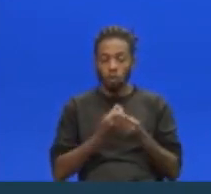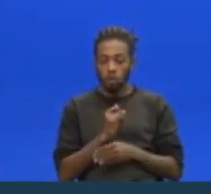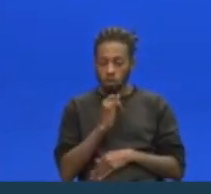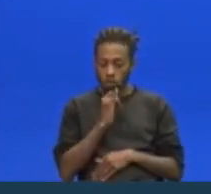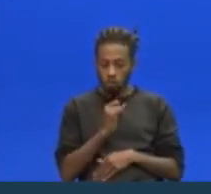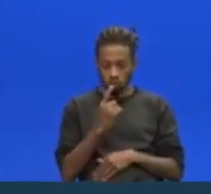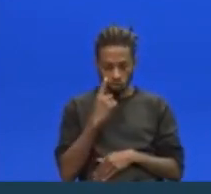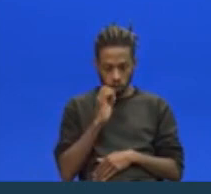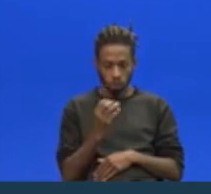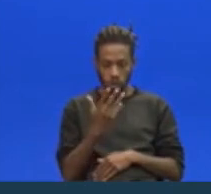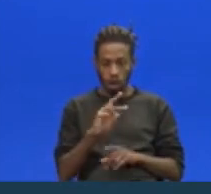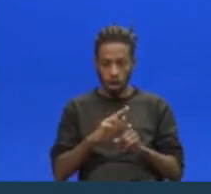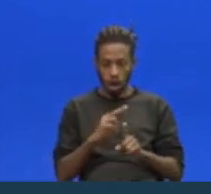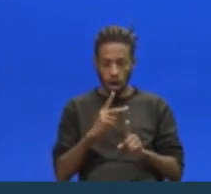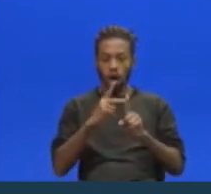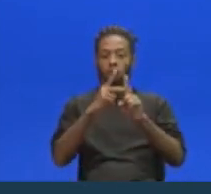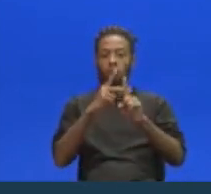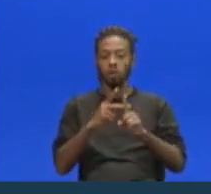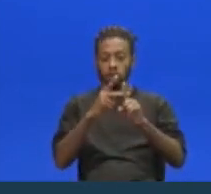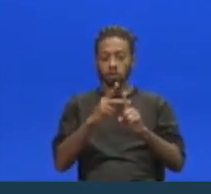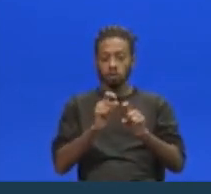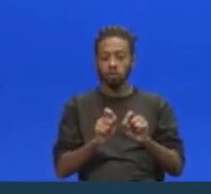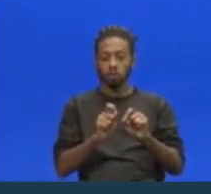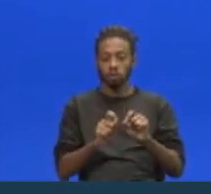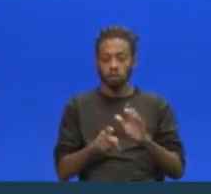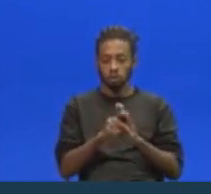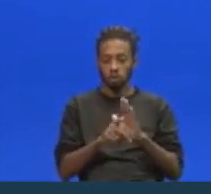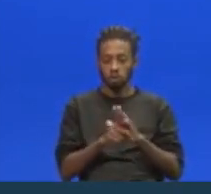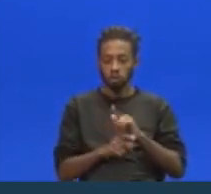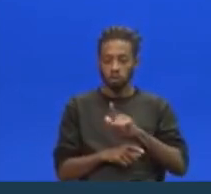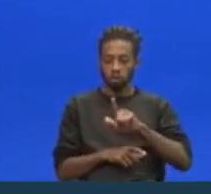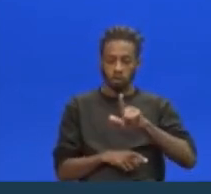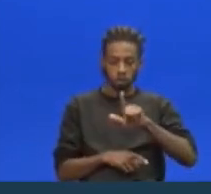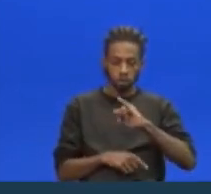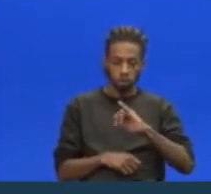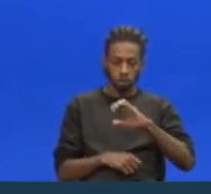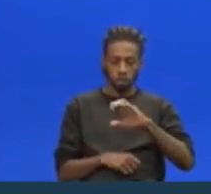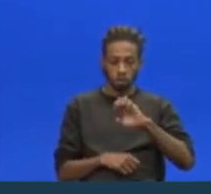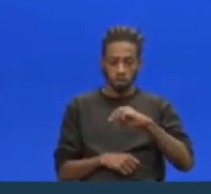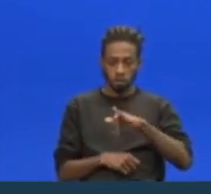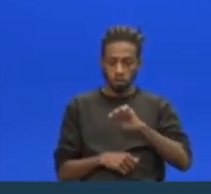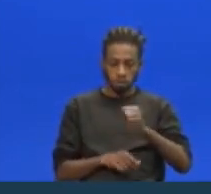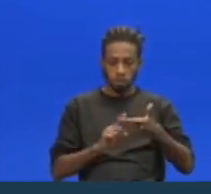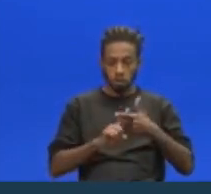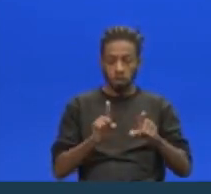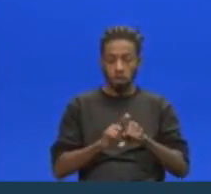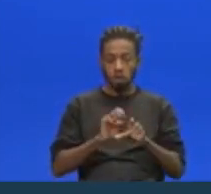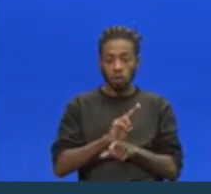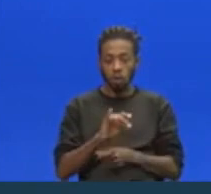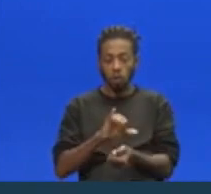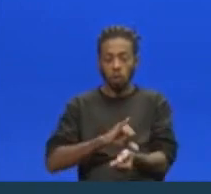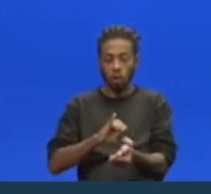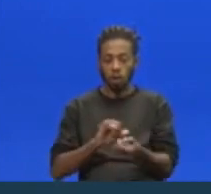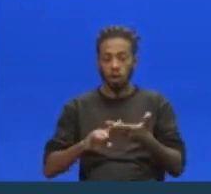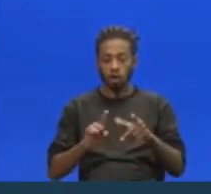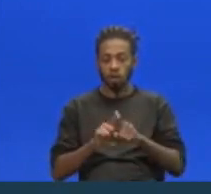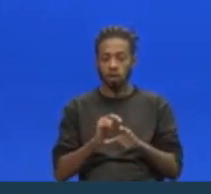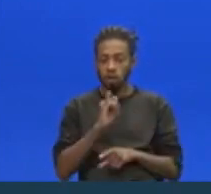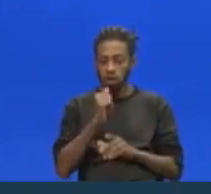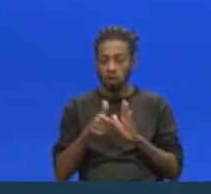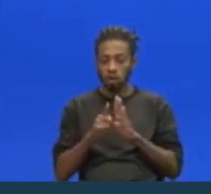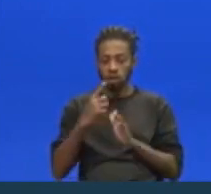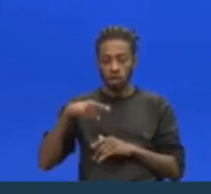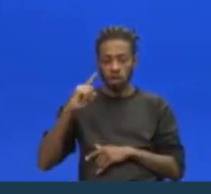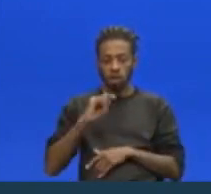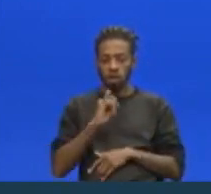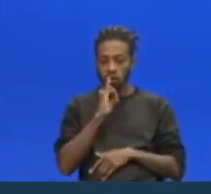que houvesse o aumento, a elevação dos níveis de glicemia ou de colesterol naquele indivíduo. Ou o quanto que naquele exemplo anterior, o